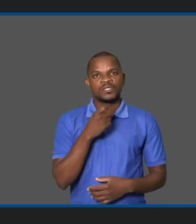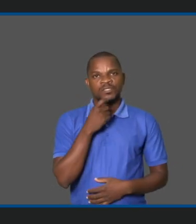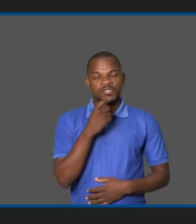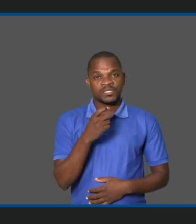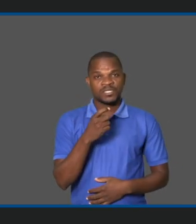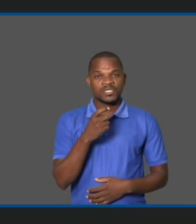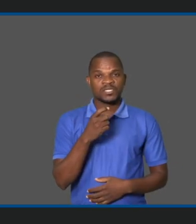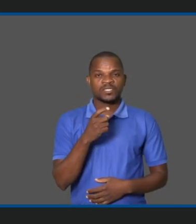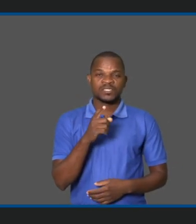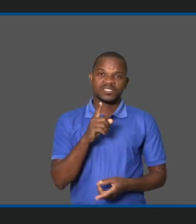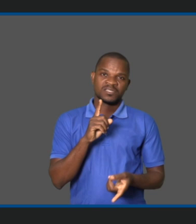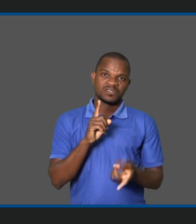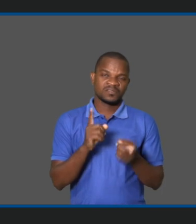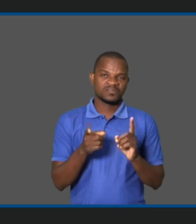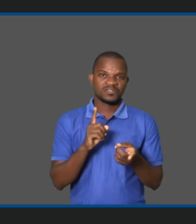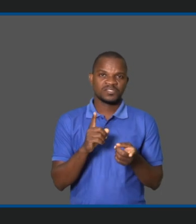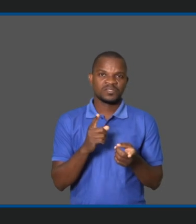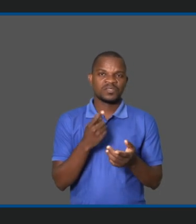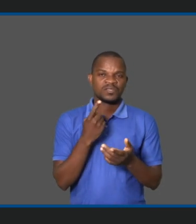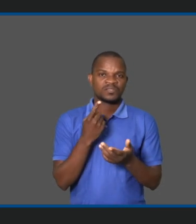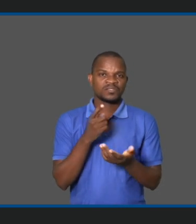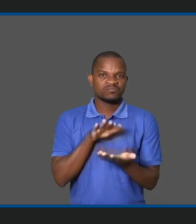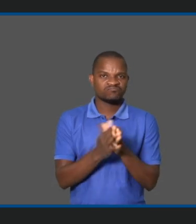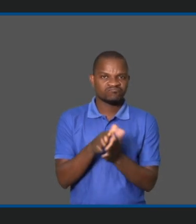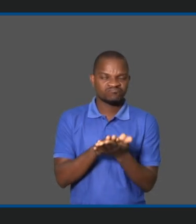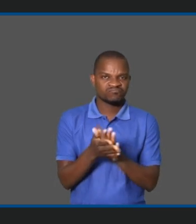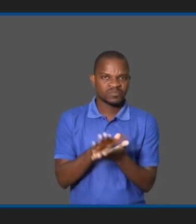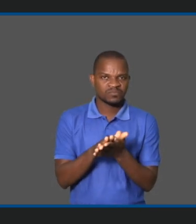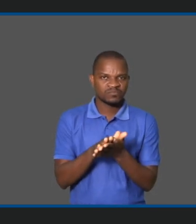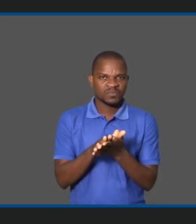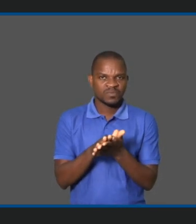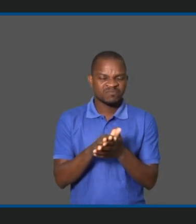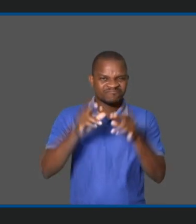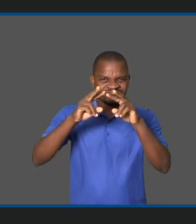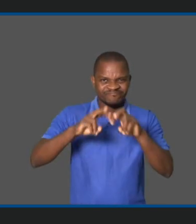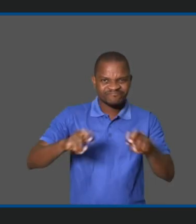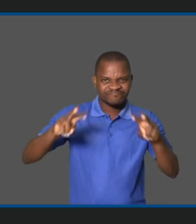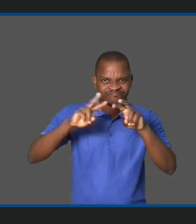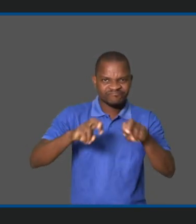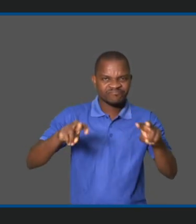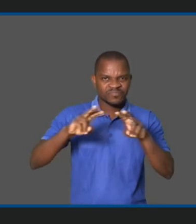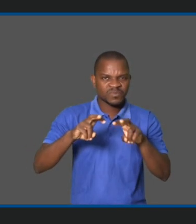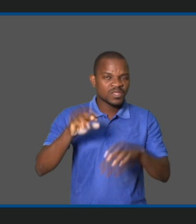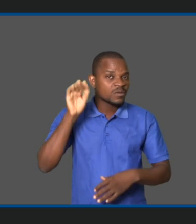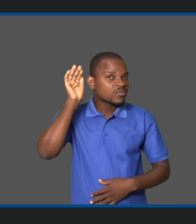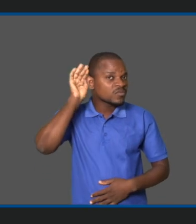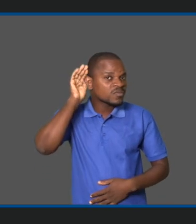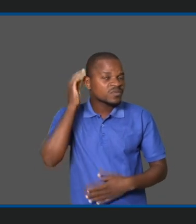aconteceu com o cidadão e que a polícia afiliou. achas que